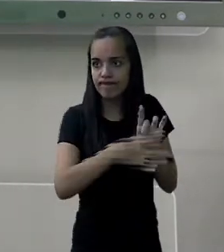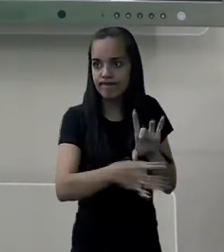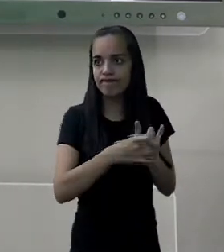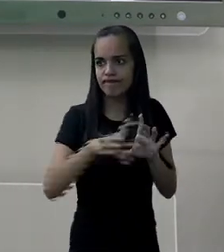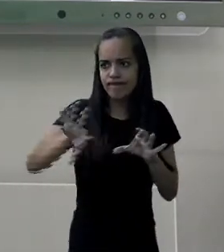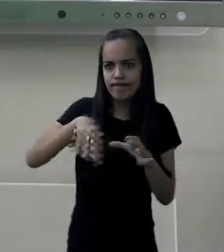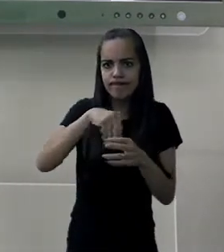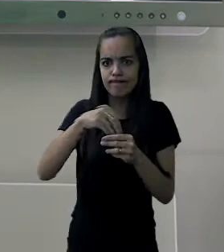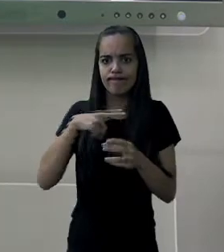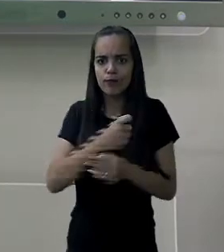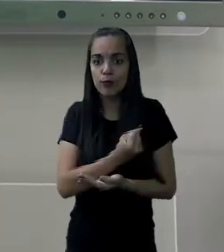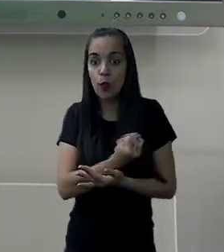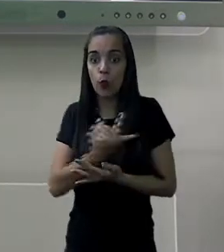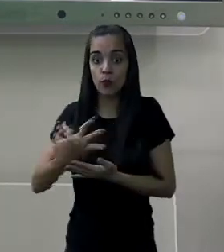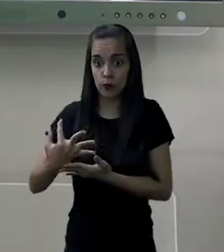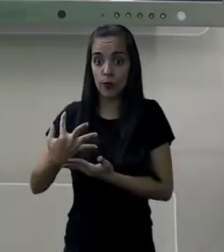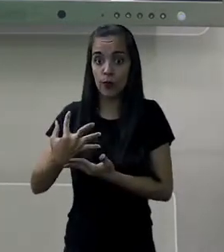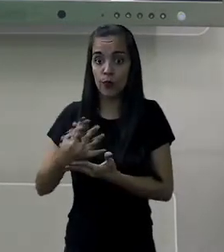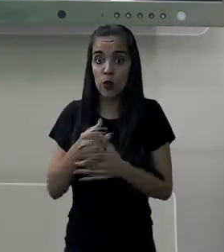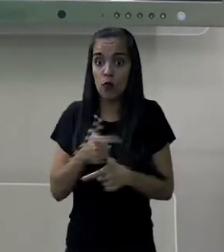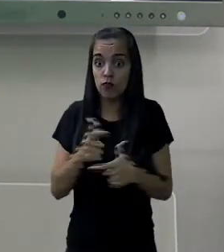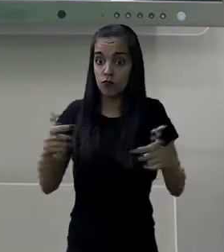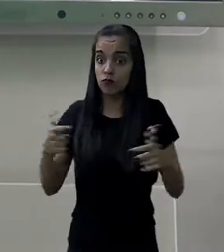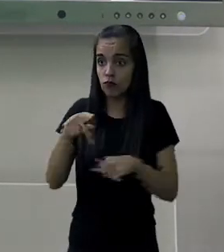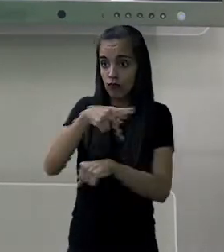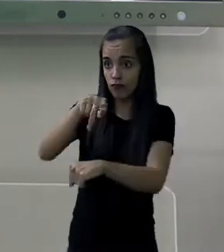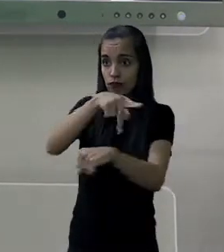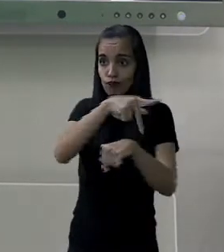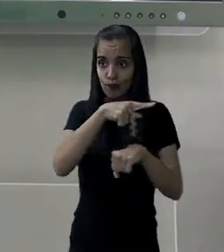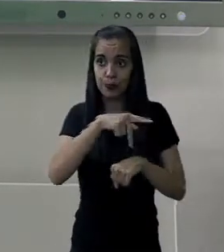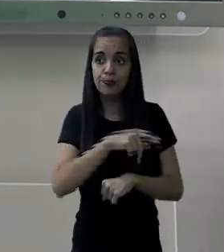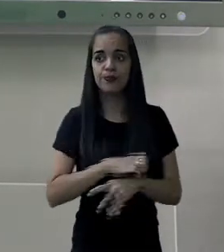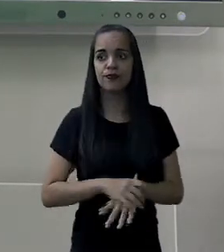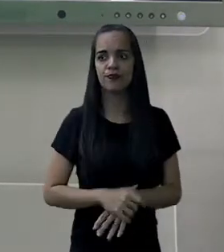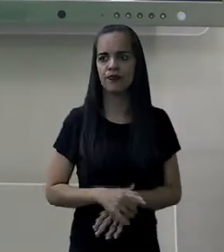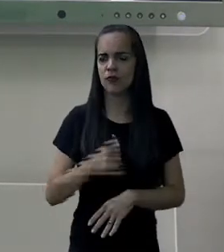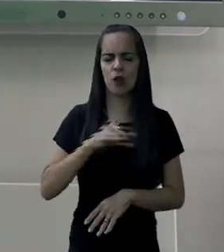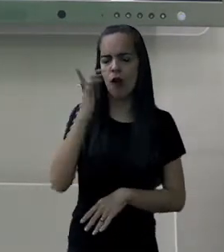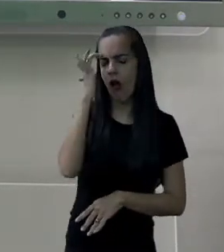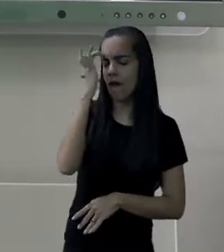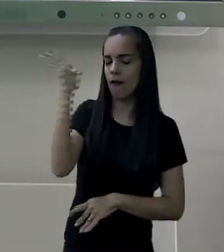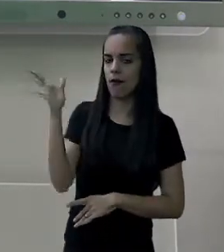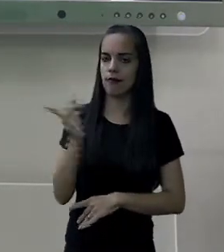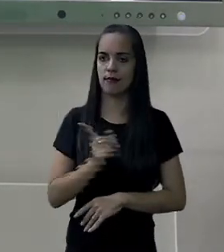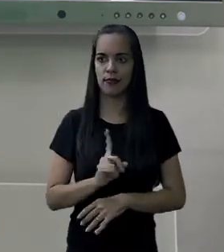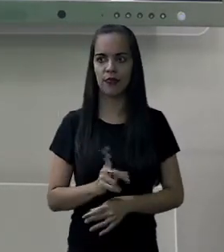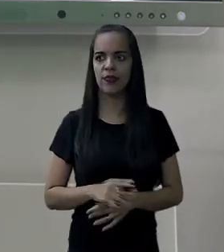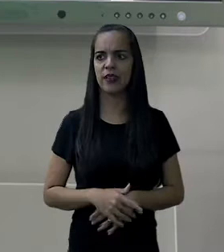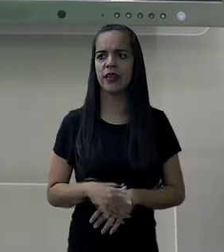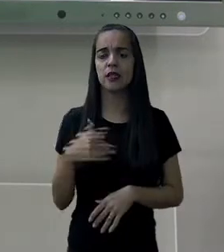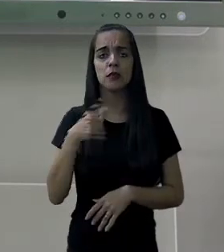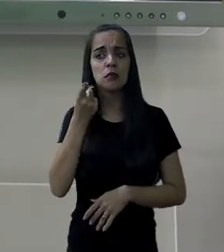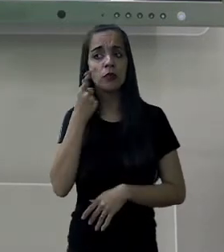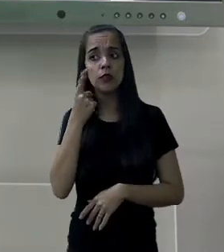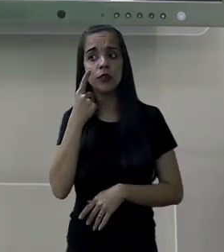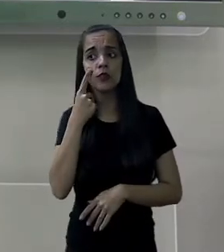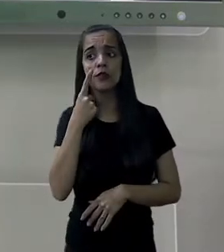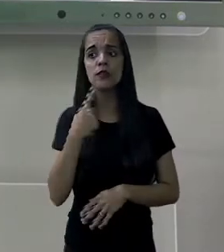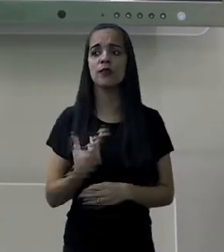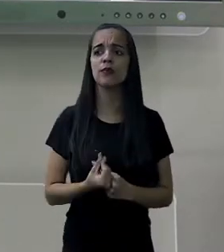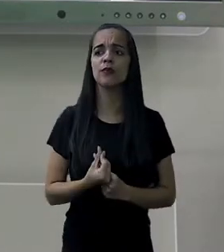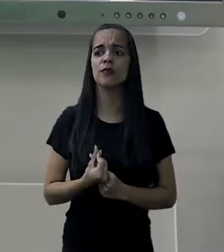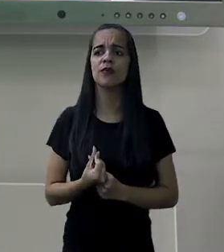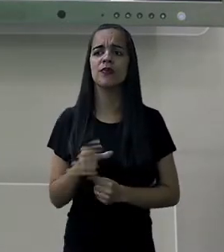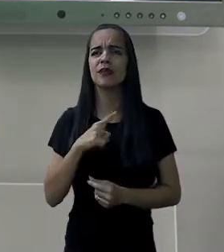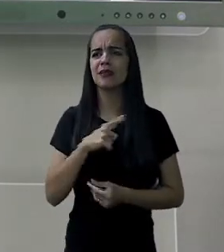de países, tá? Não é muito fácil. E nós vamos ver que